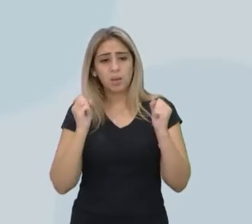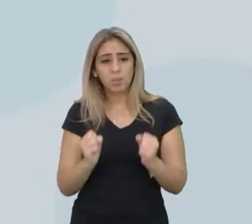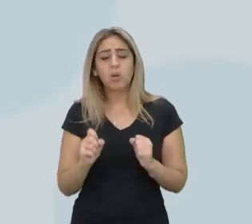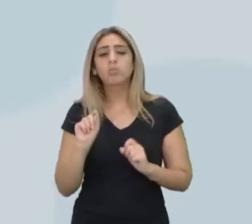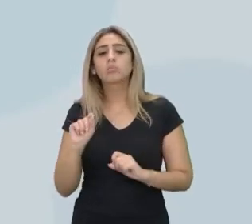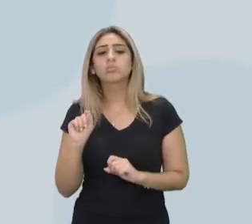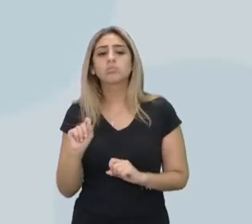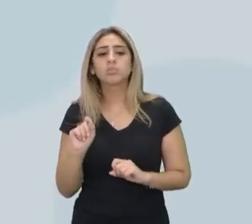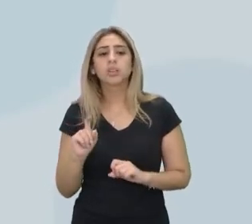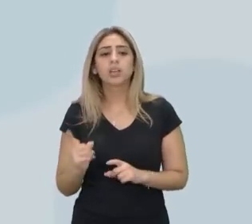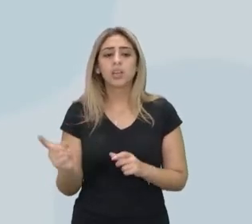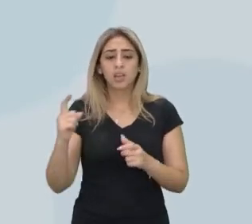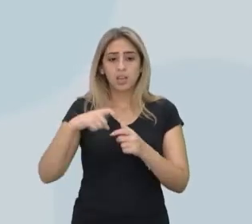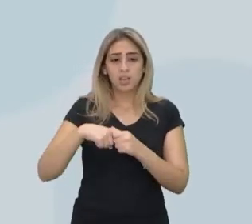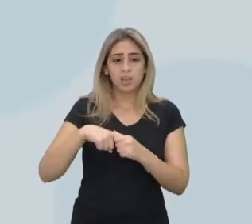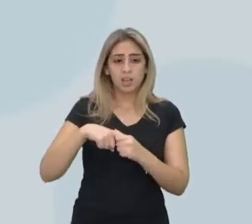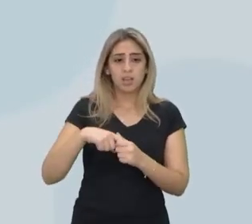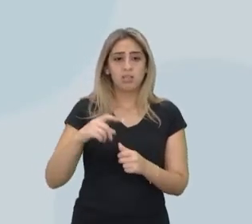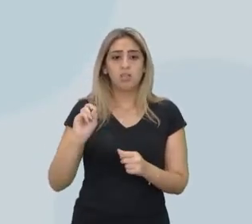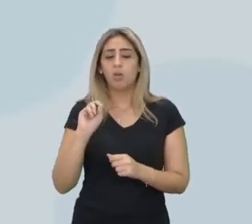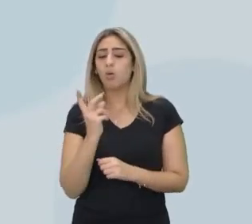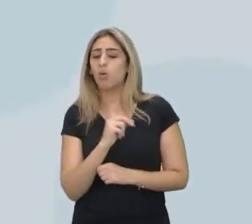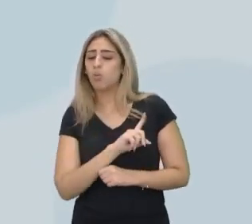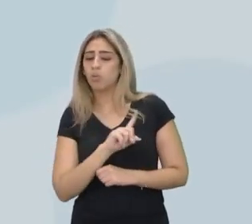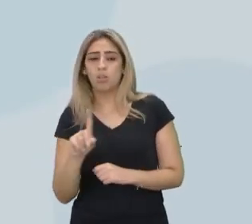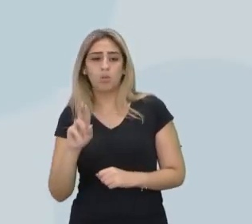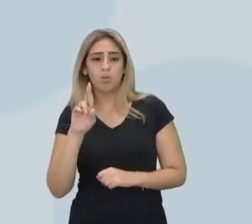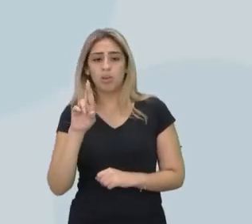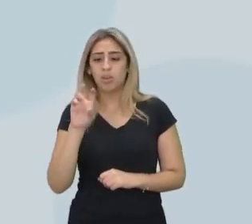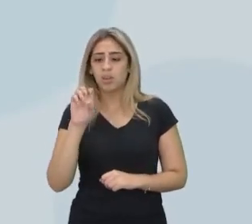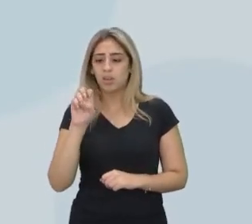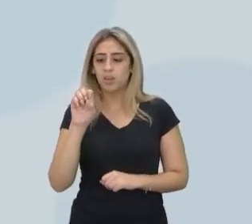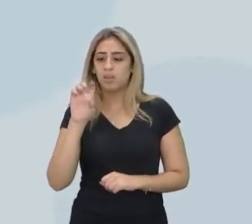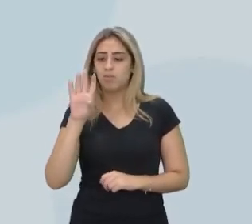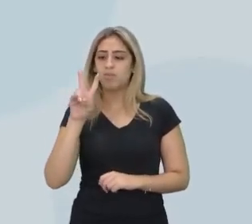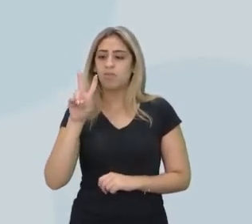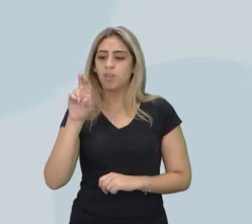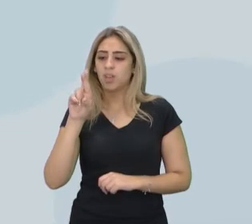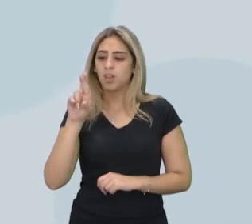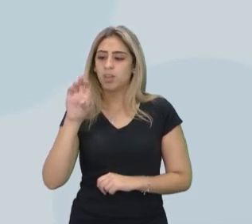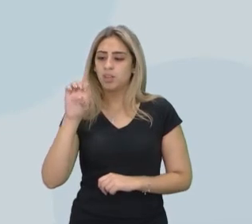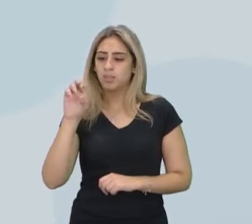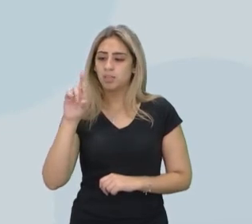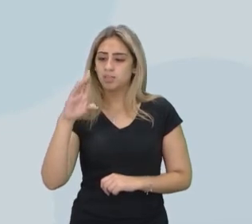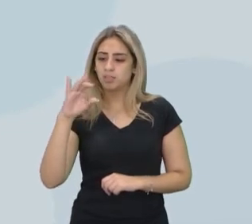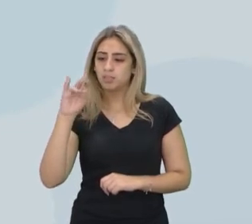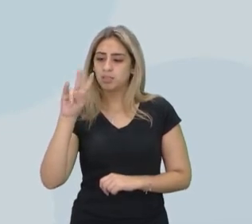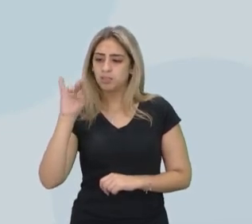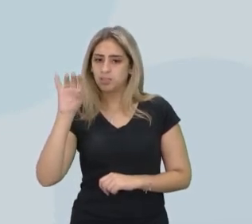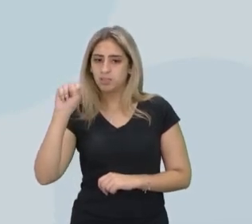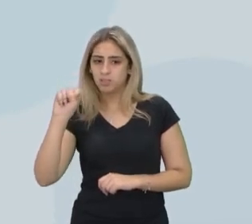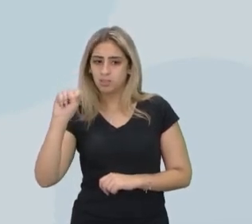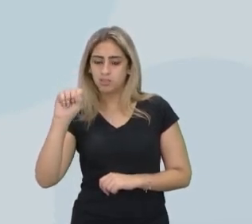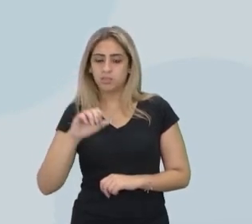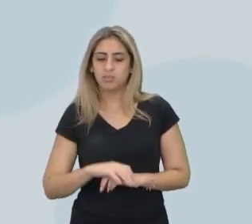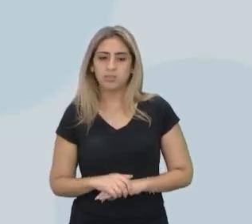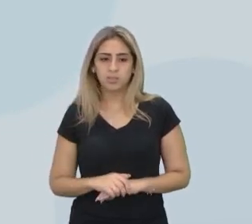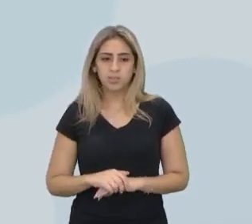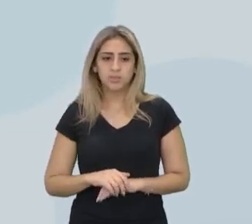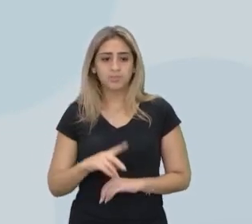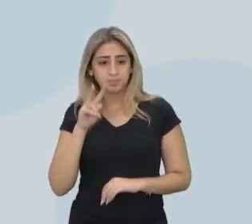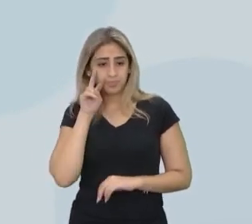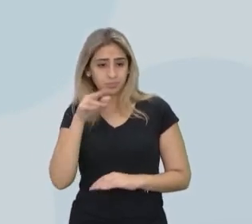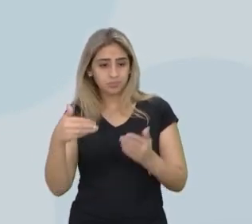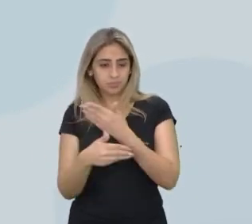ser reversível ou irreversível. É o que a gente pode observar aí, ó, nesse slide que está aparecendo